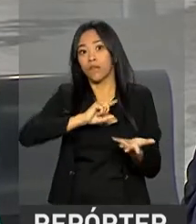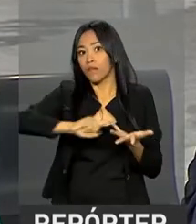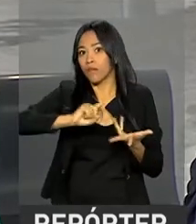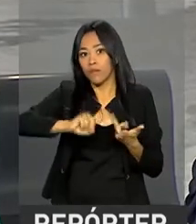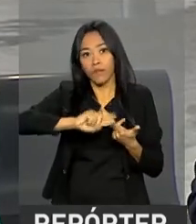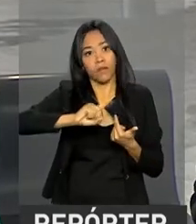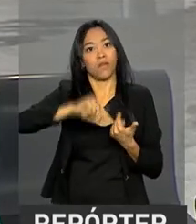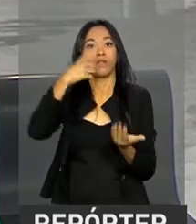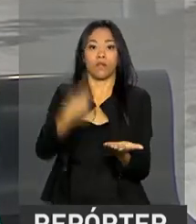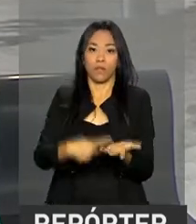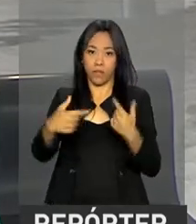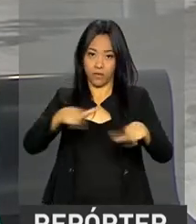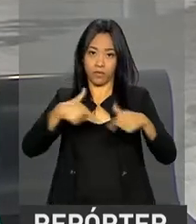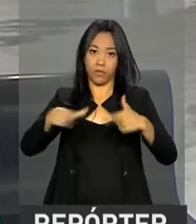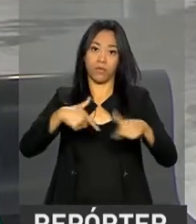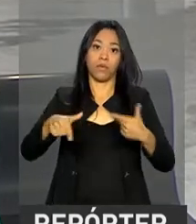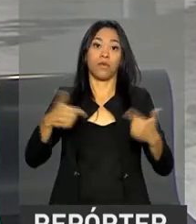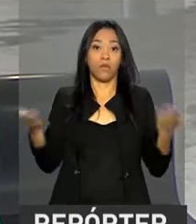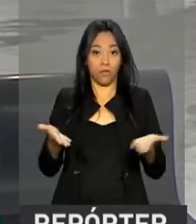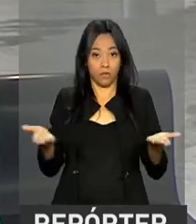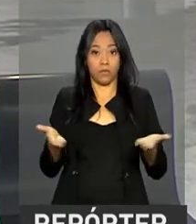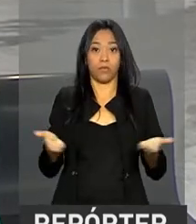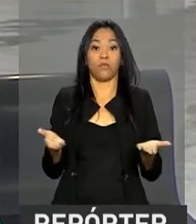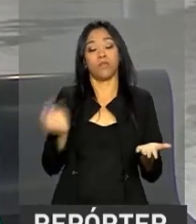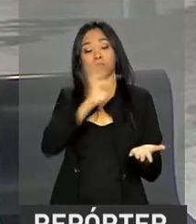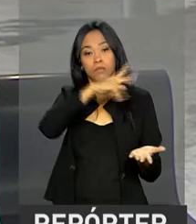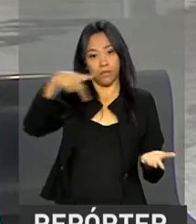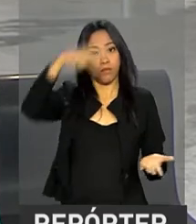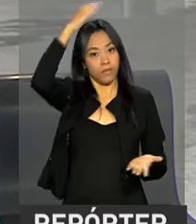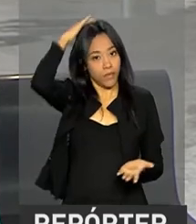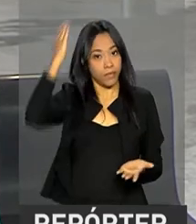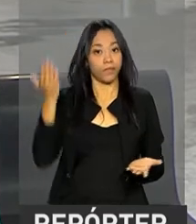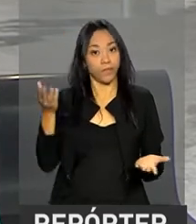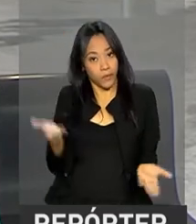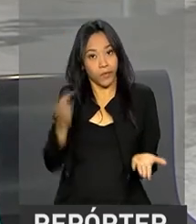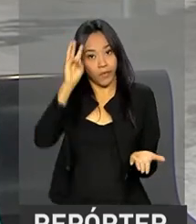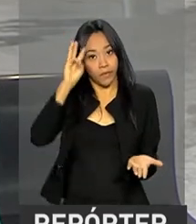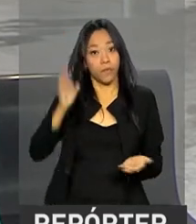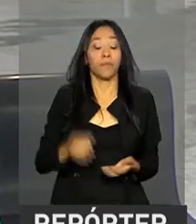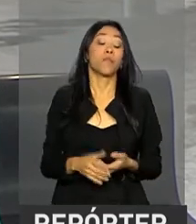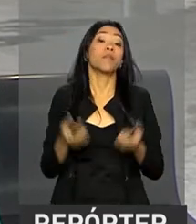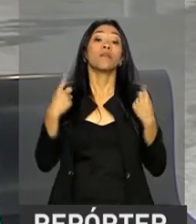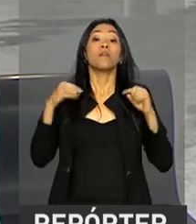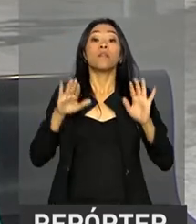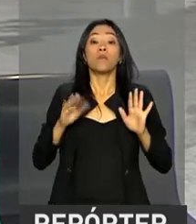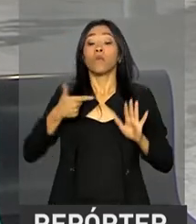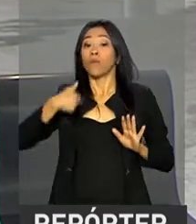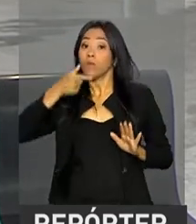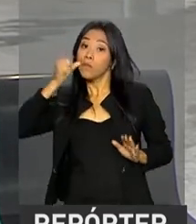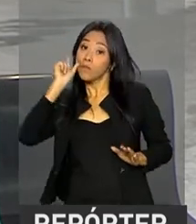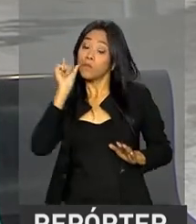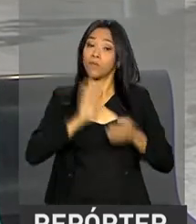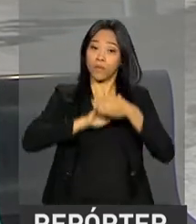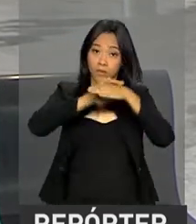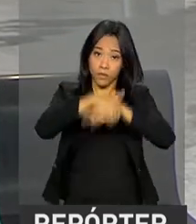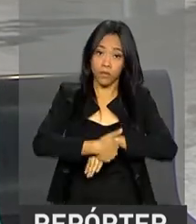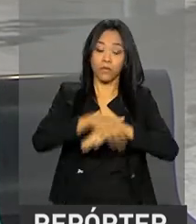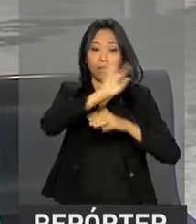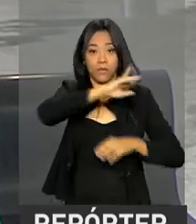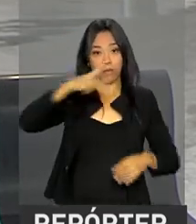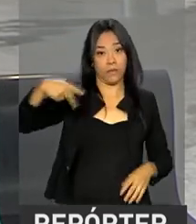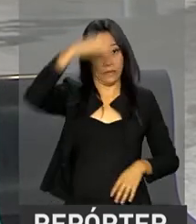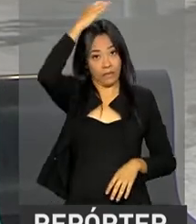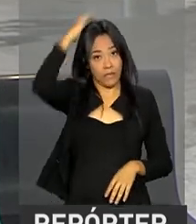previsto na agenda do presidente nesta terça feira agora carla olha só ontem à noite o presidente michel temer publicou um vídeo